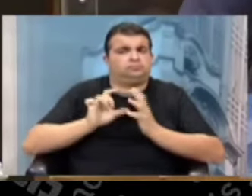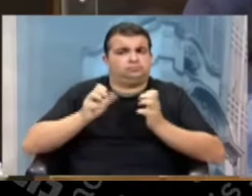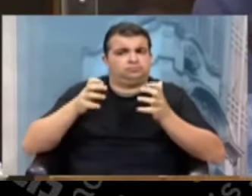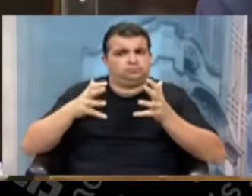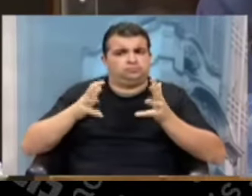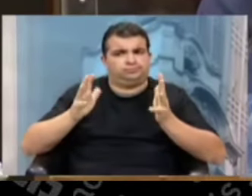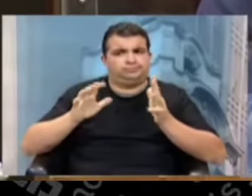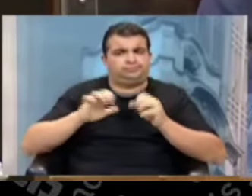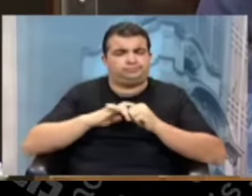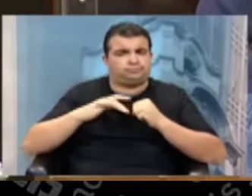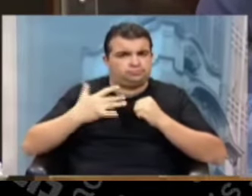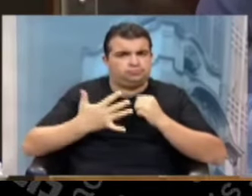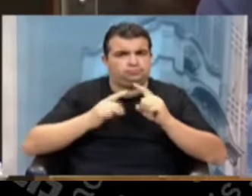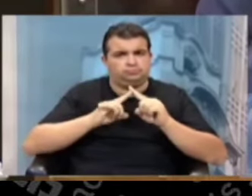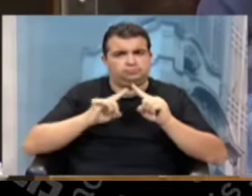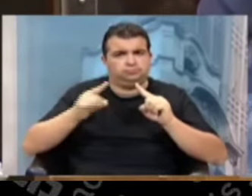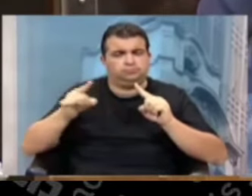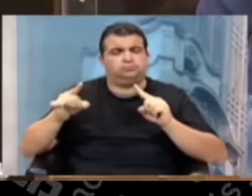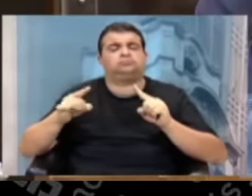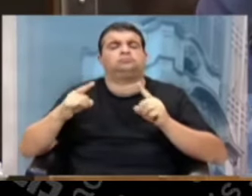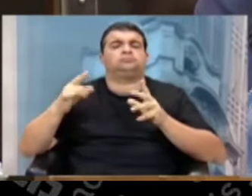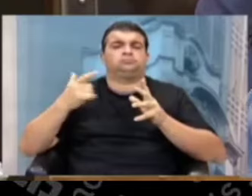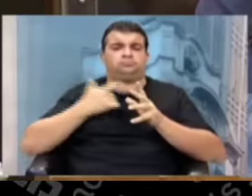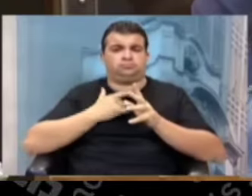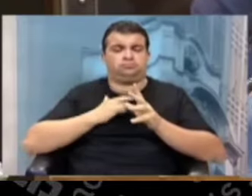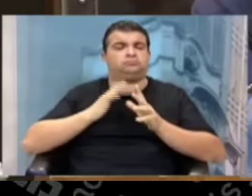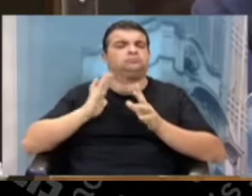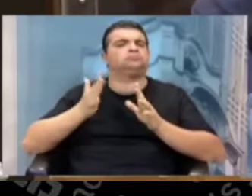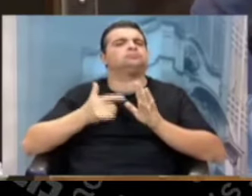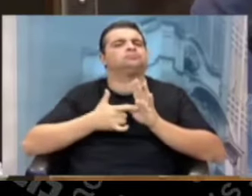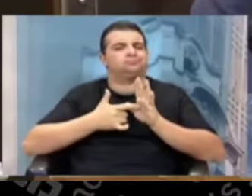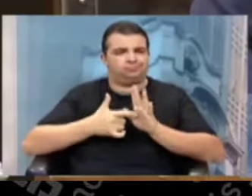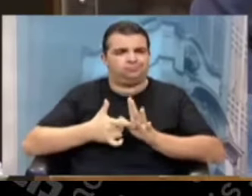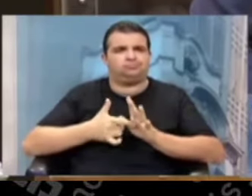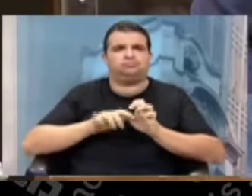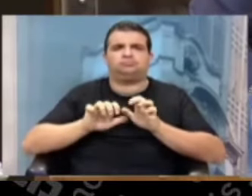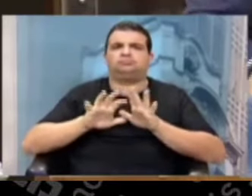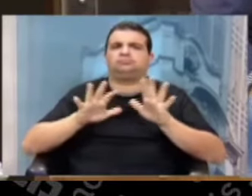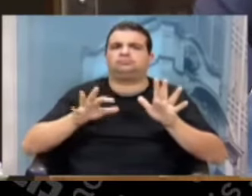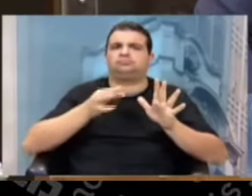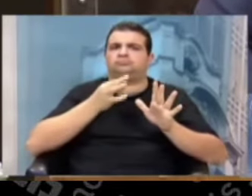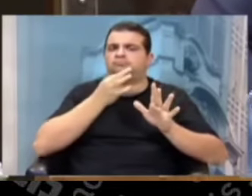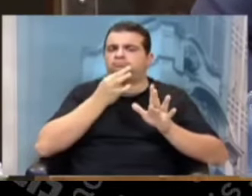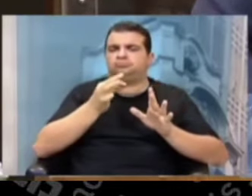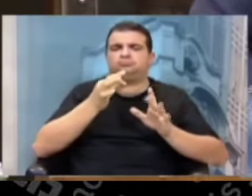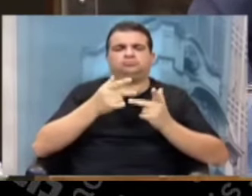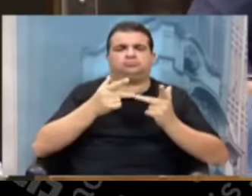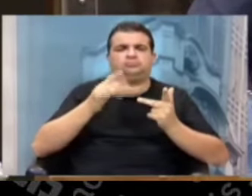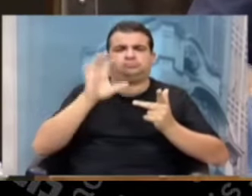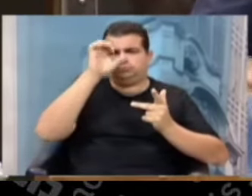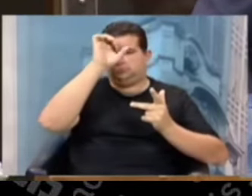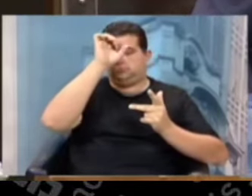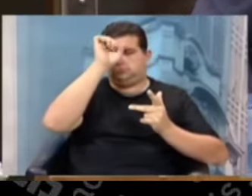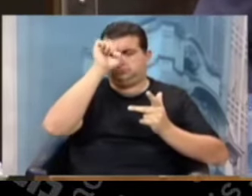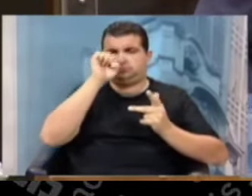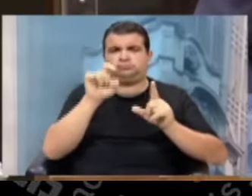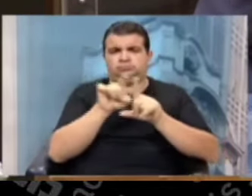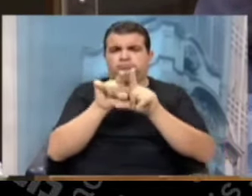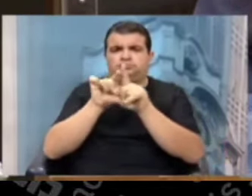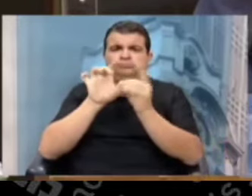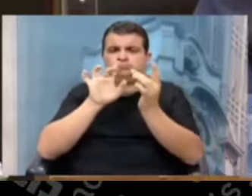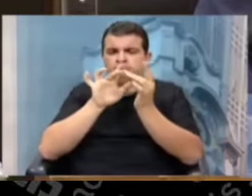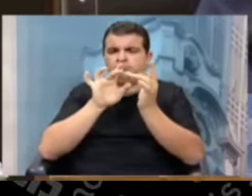a pandemia já trouxe o resultado nefasto em nível de aprendizado e socialização.